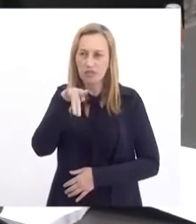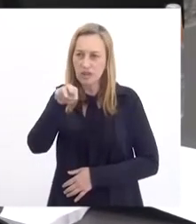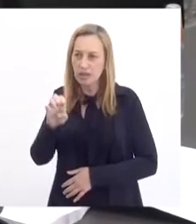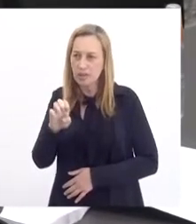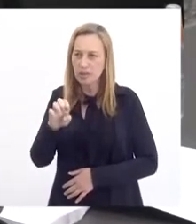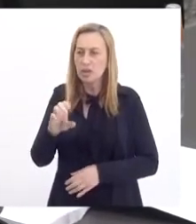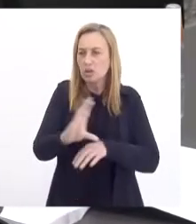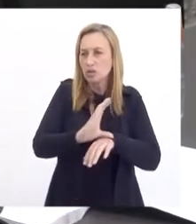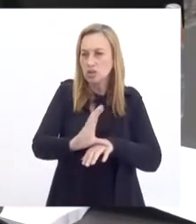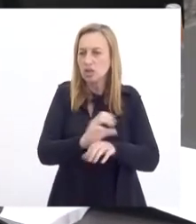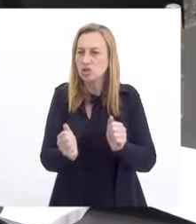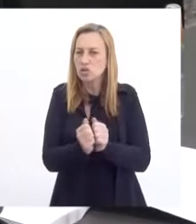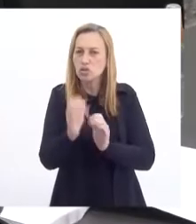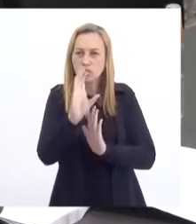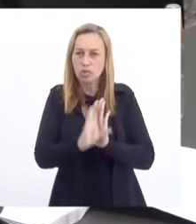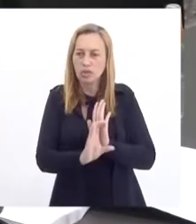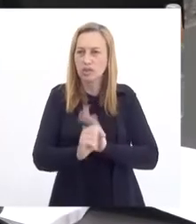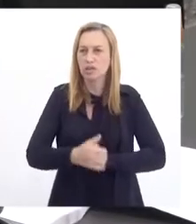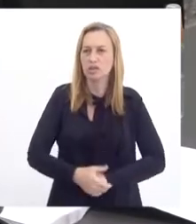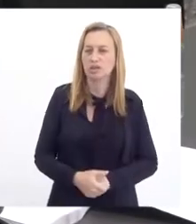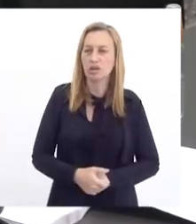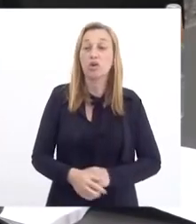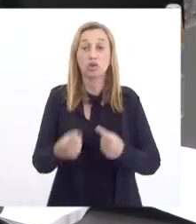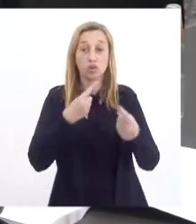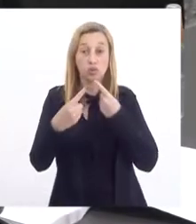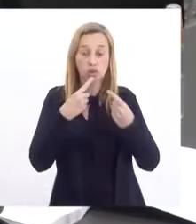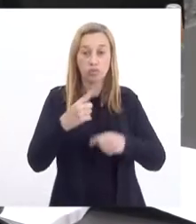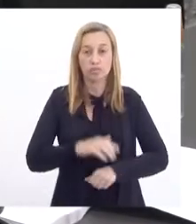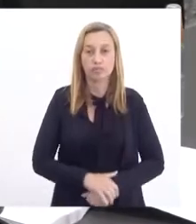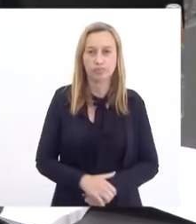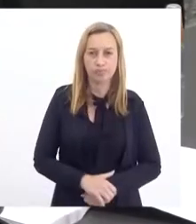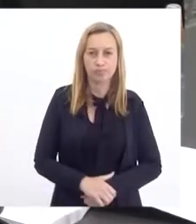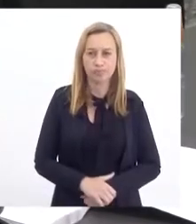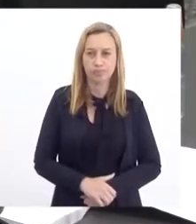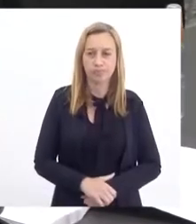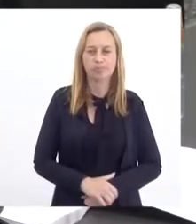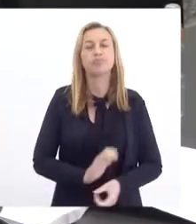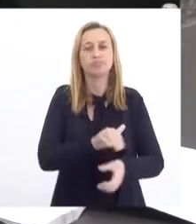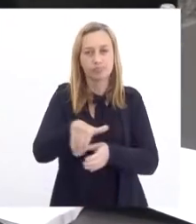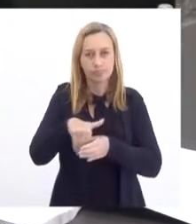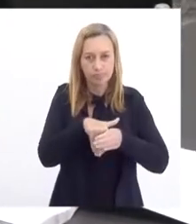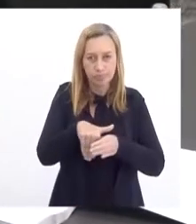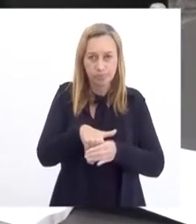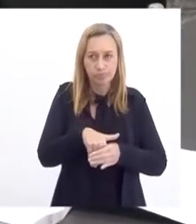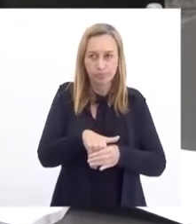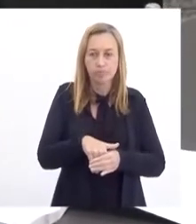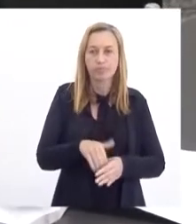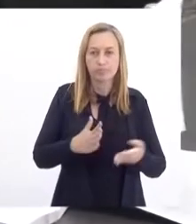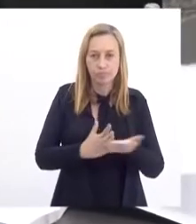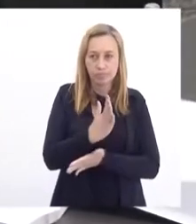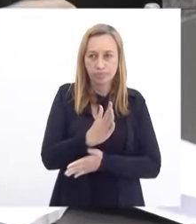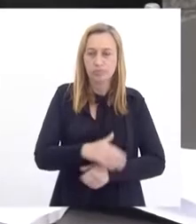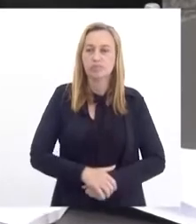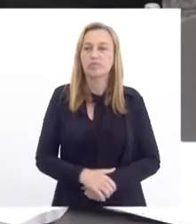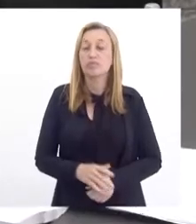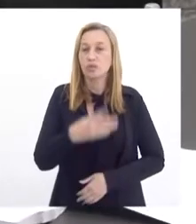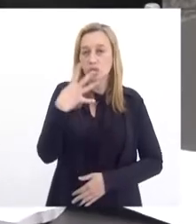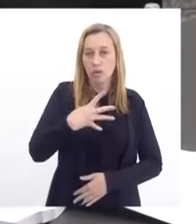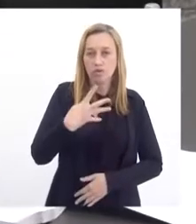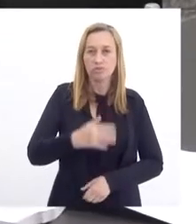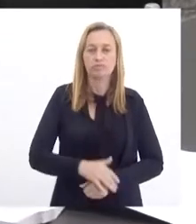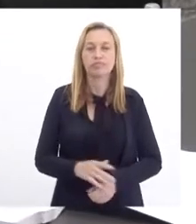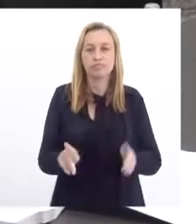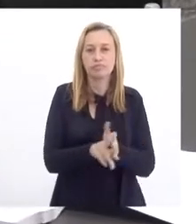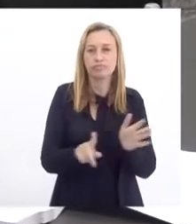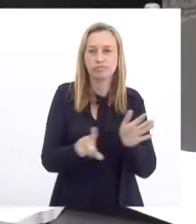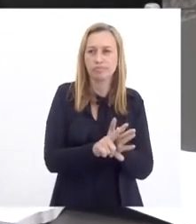pela constitucionalidade com emendas. Em discussão. Em votação. Aprovado. 4.